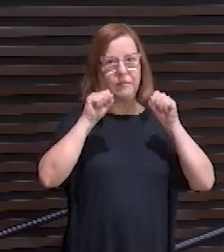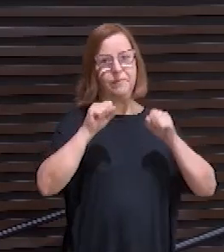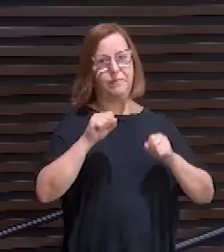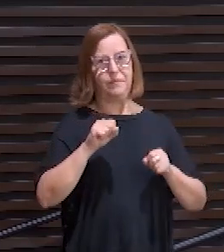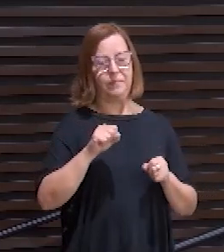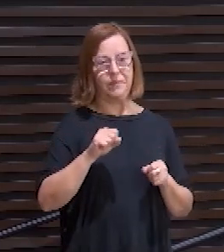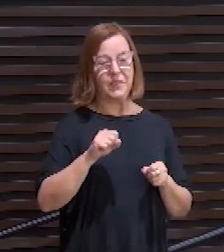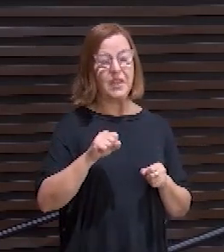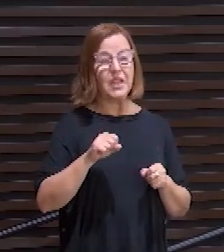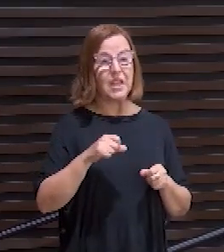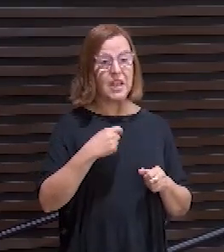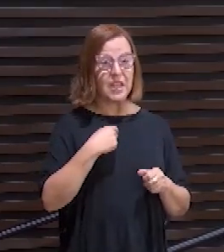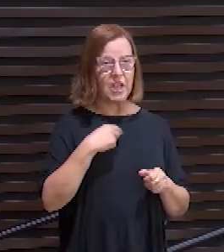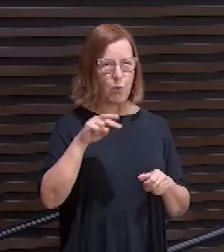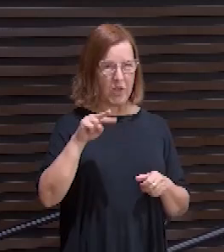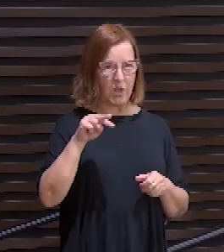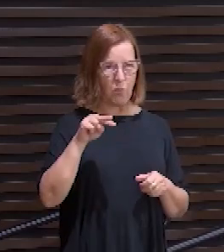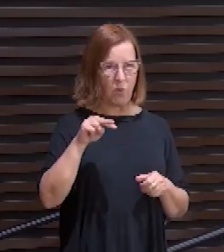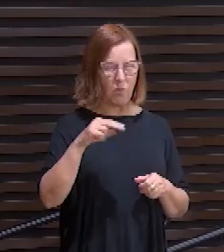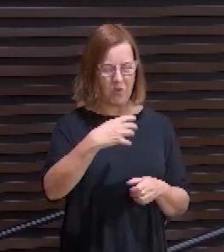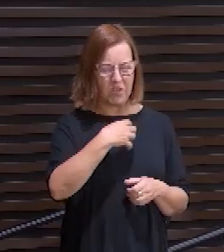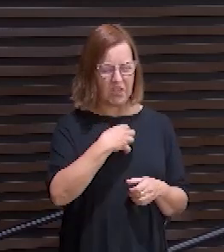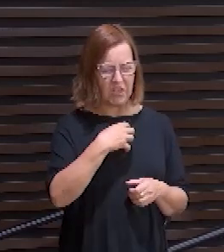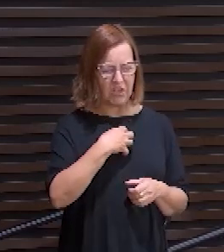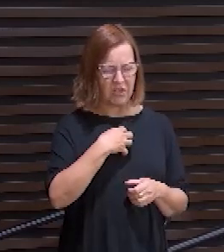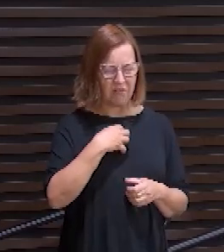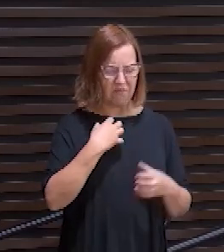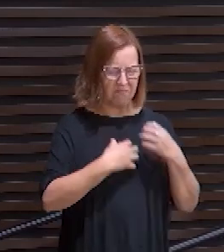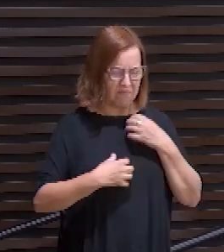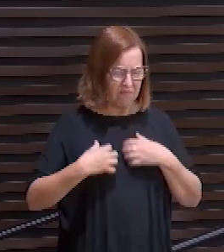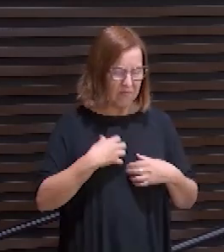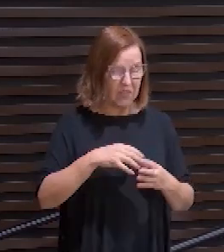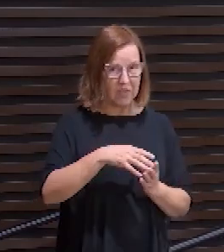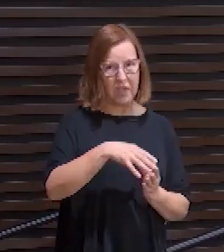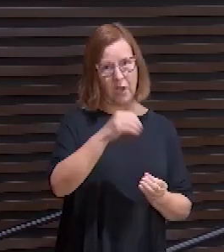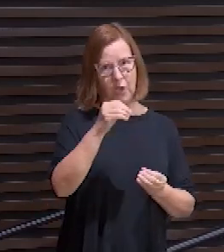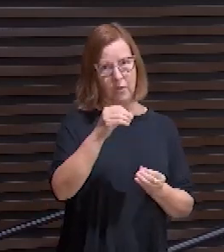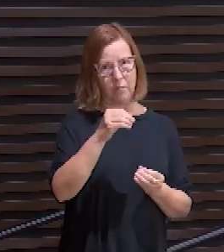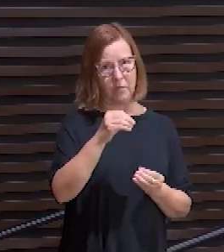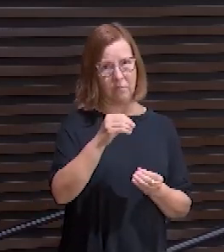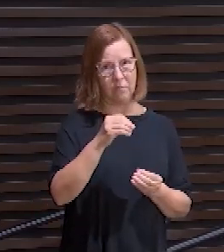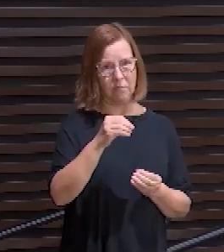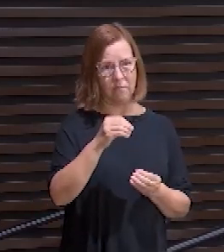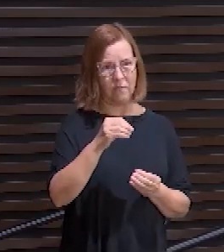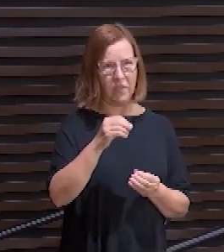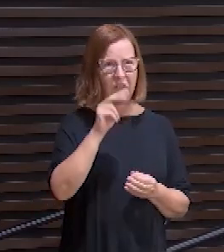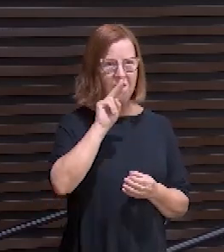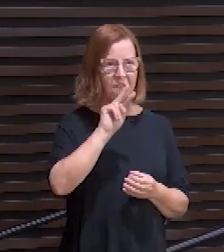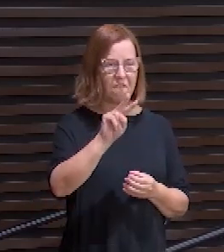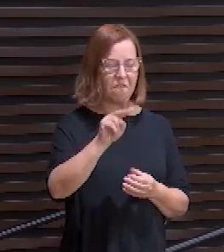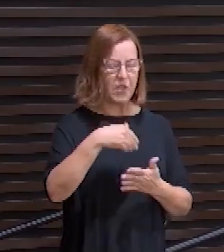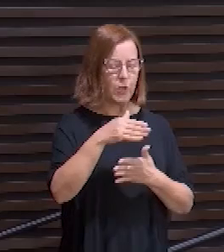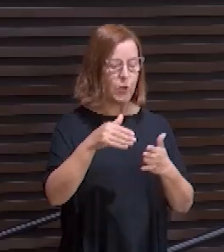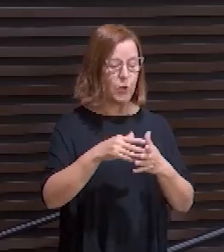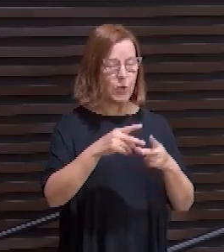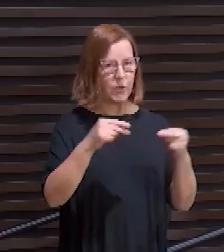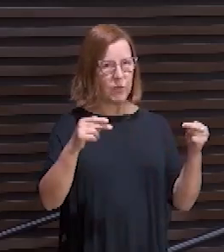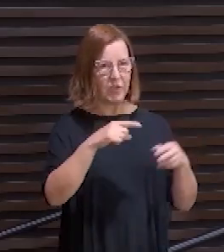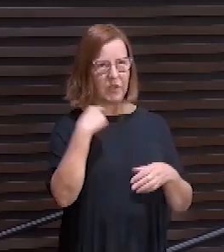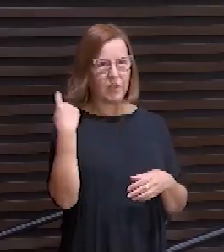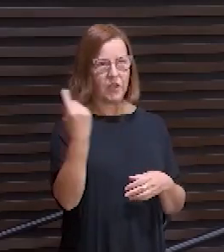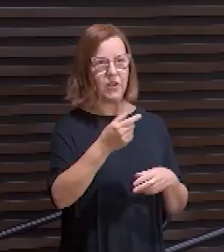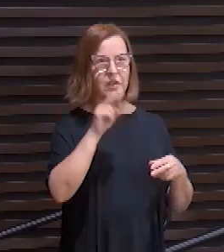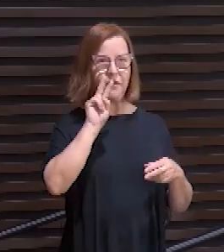sinto, com aflição de alma, a ver todas as coisas que nós estamos vendo e